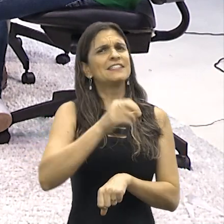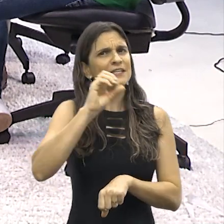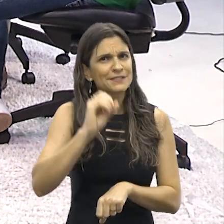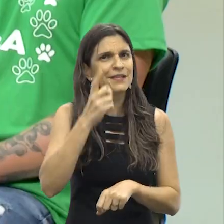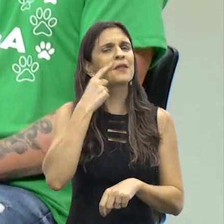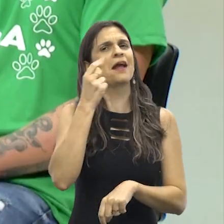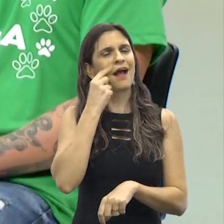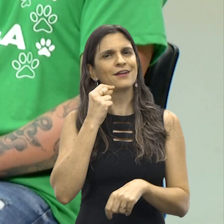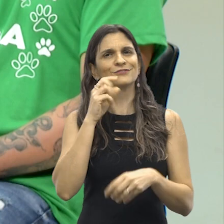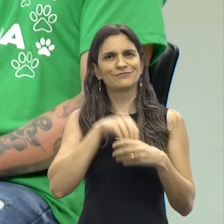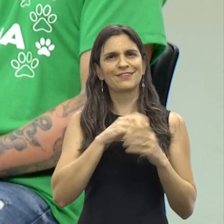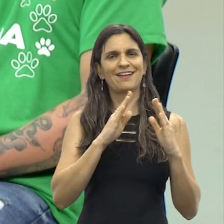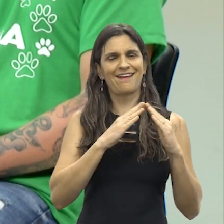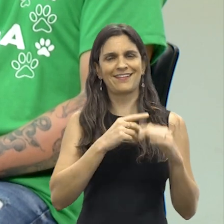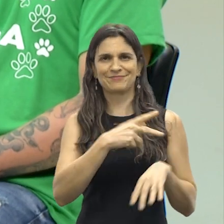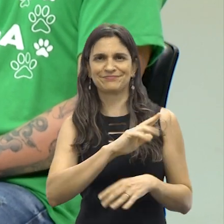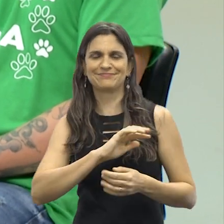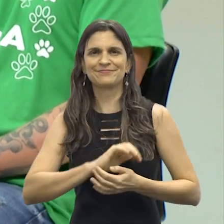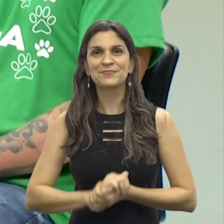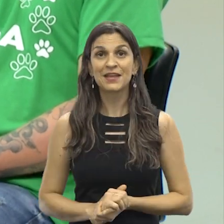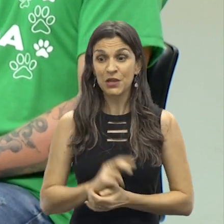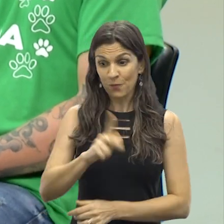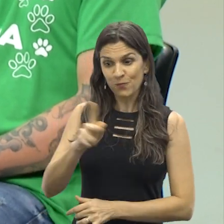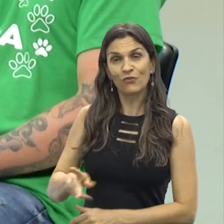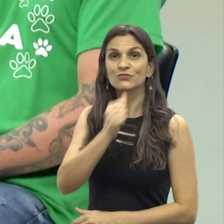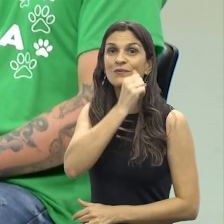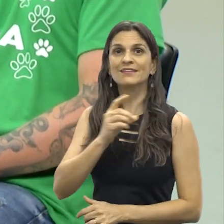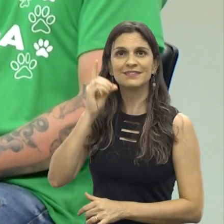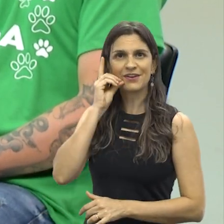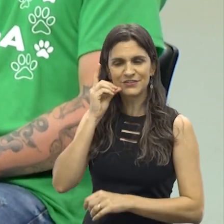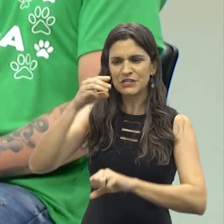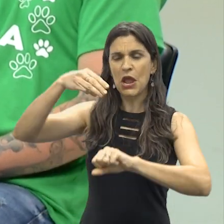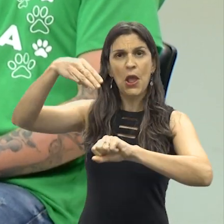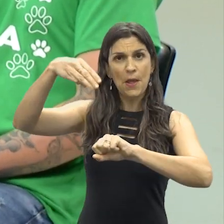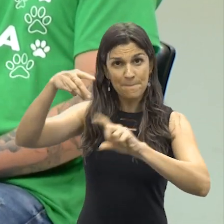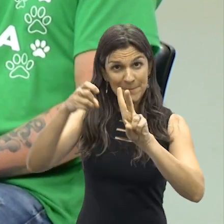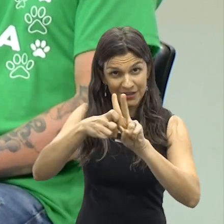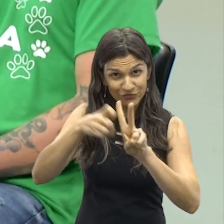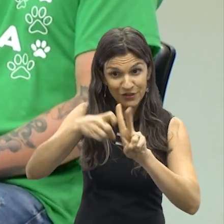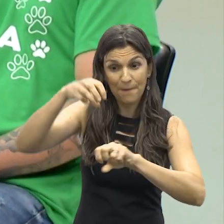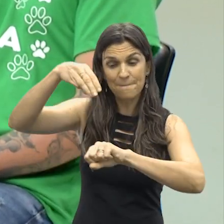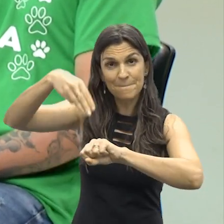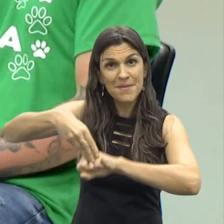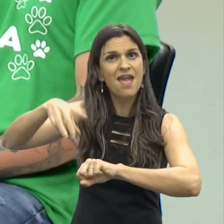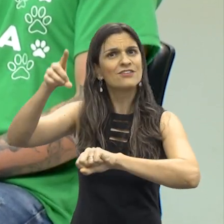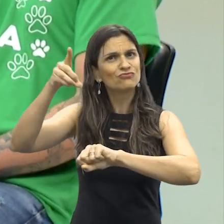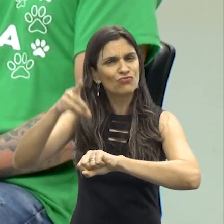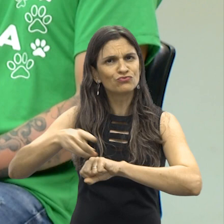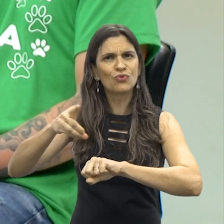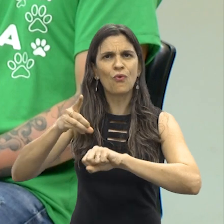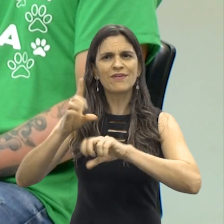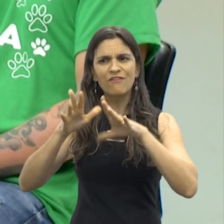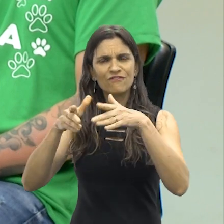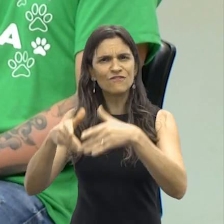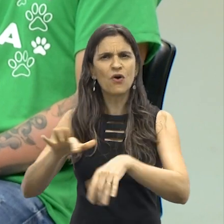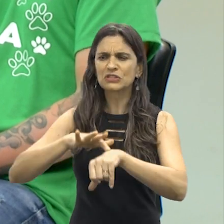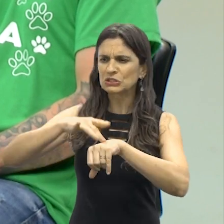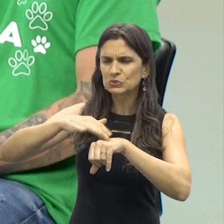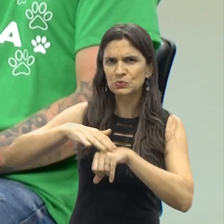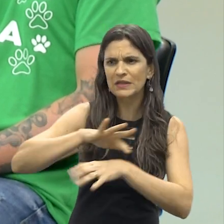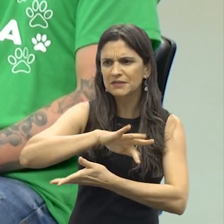E o professor André Luiz, que é médico veterinário, mestre em imunologia das leishmanioses e doutor em